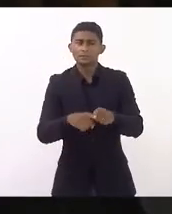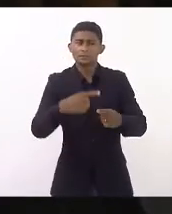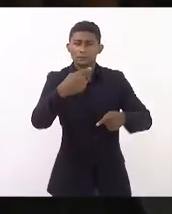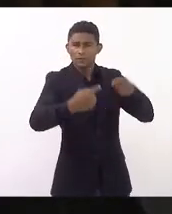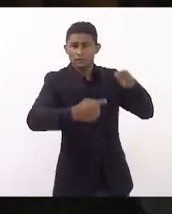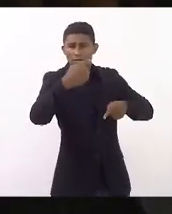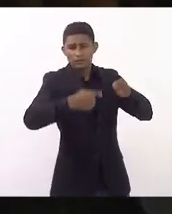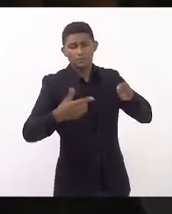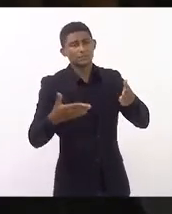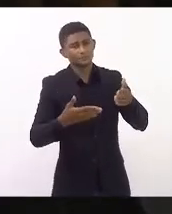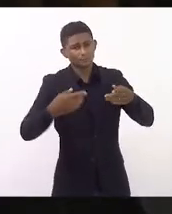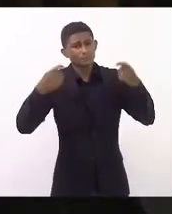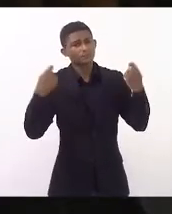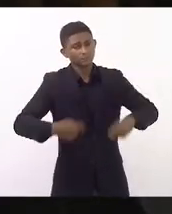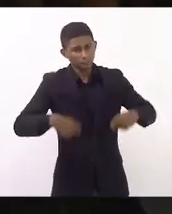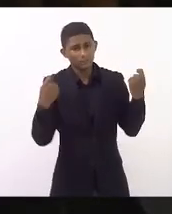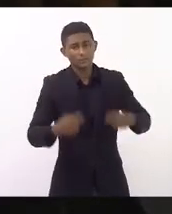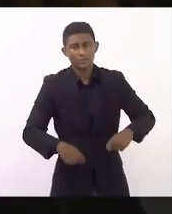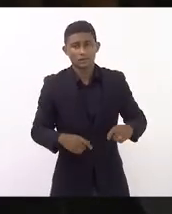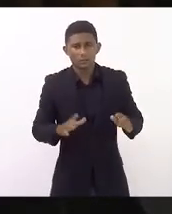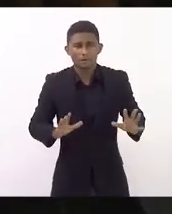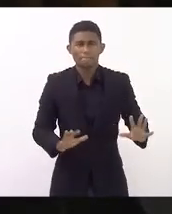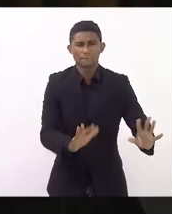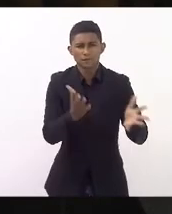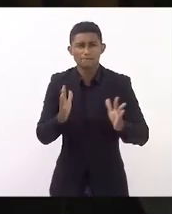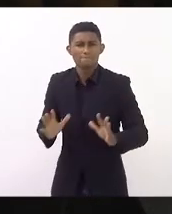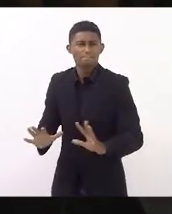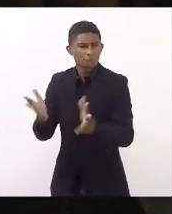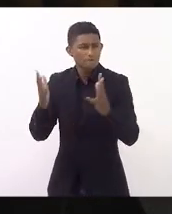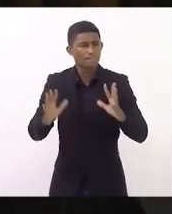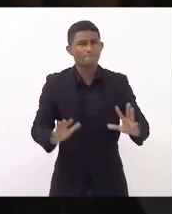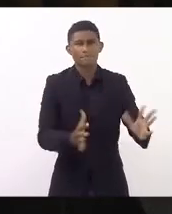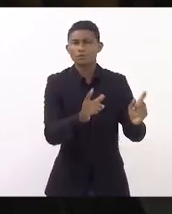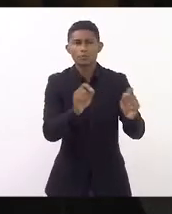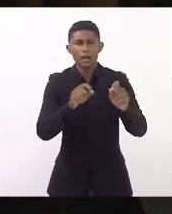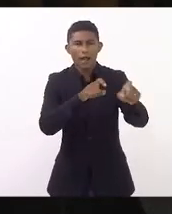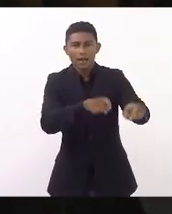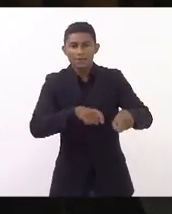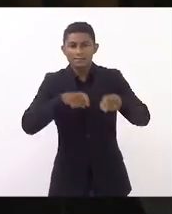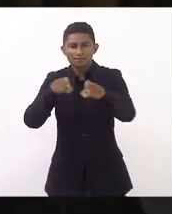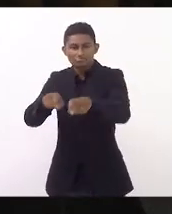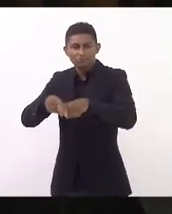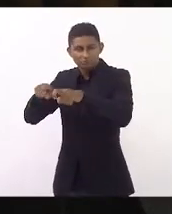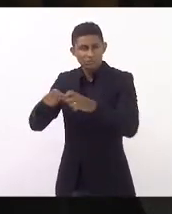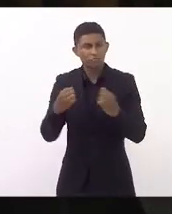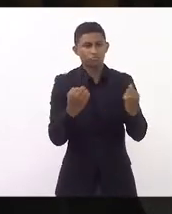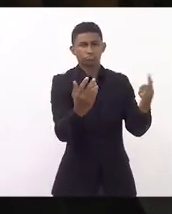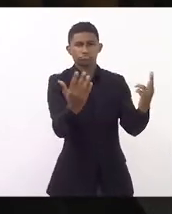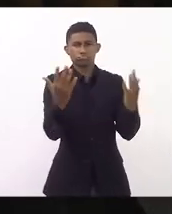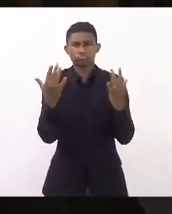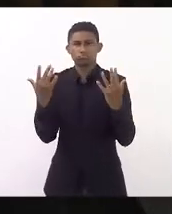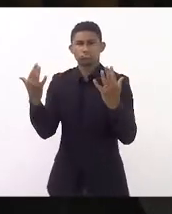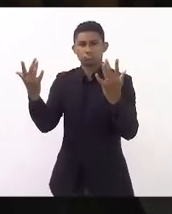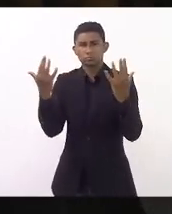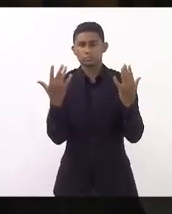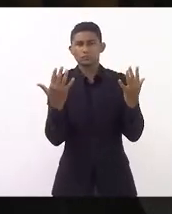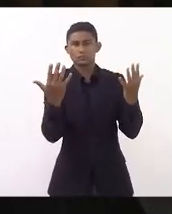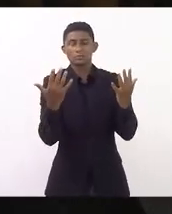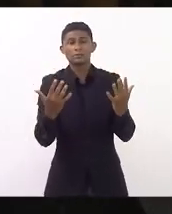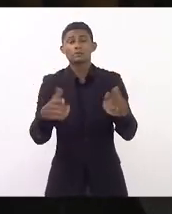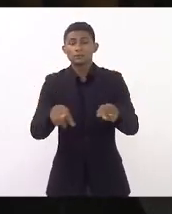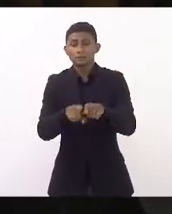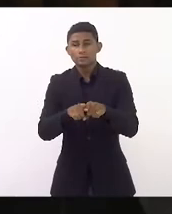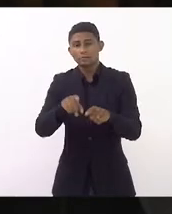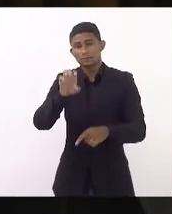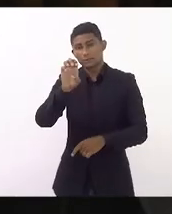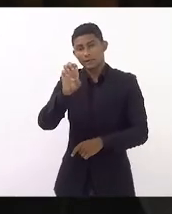tem que ser também uma impulsionadora da nossa agricultura, sem pensar a participação da nossa Emater,